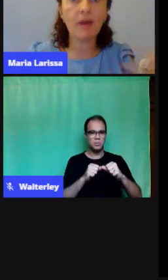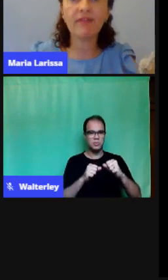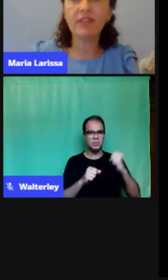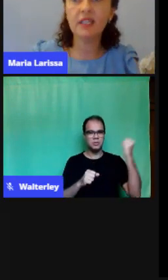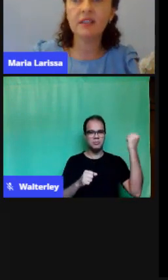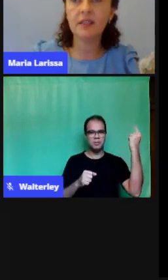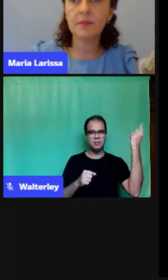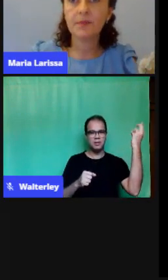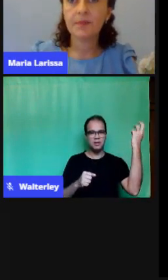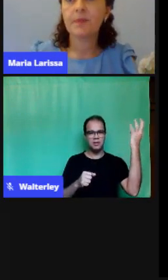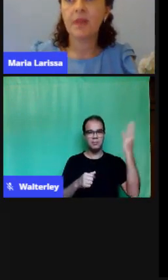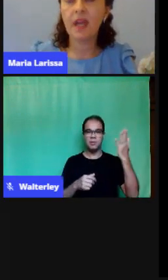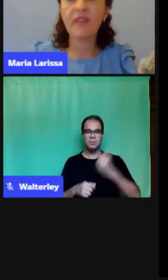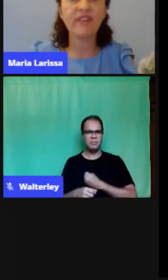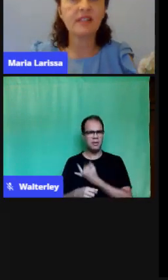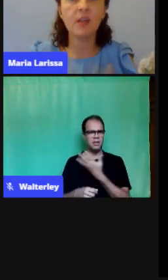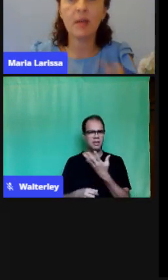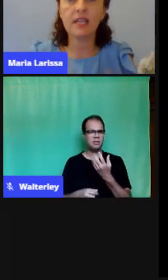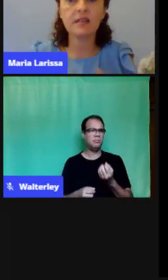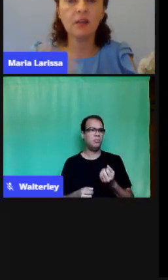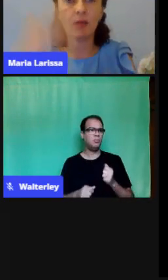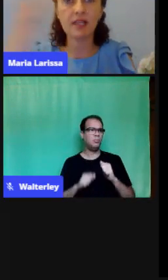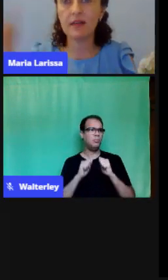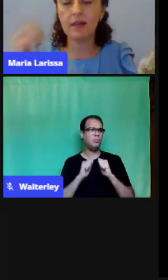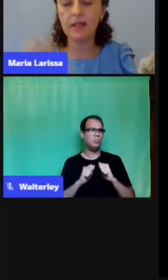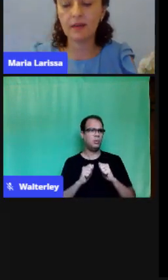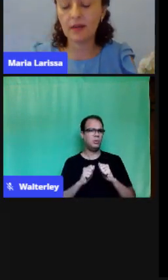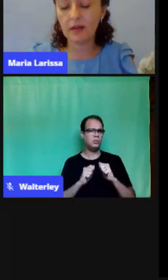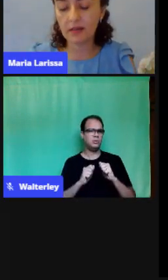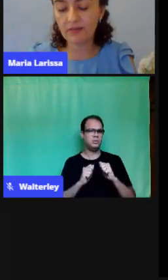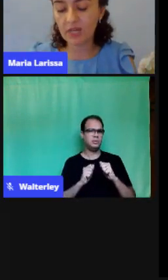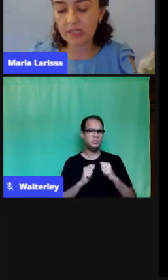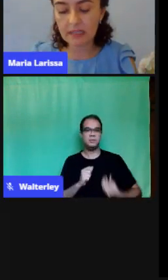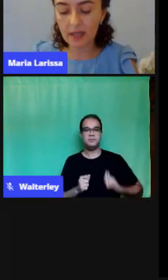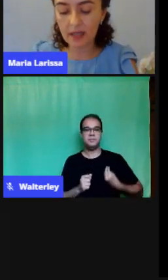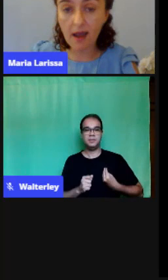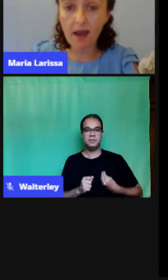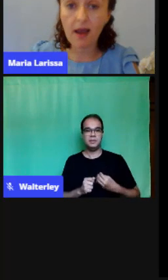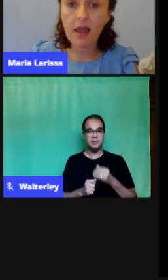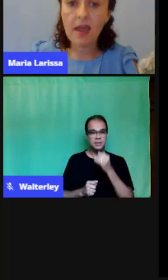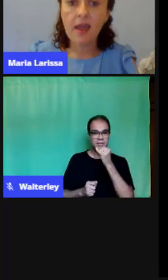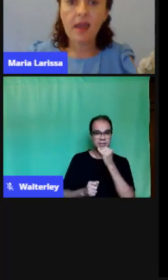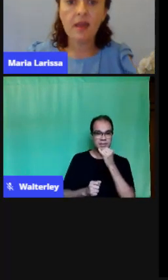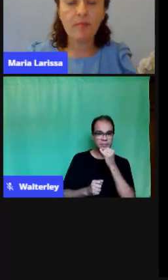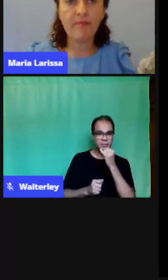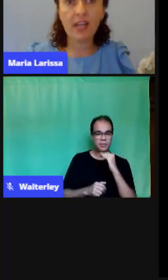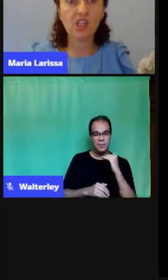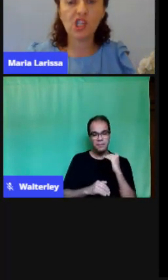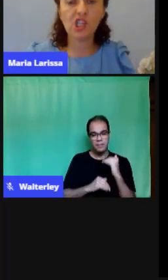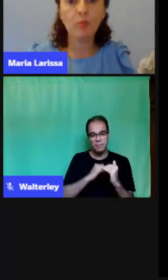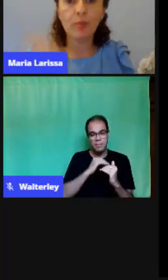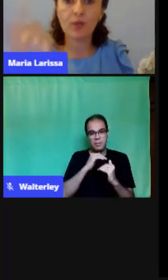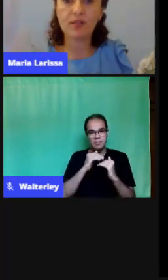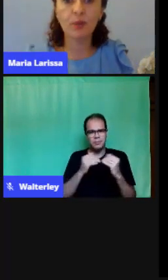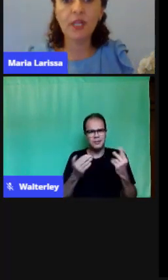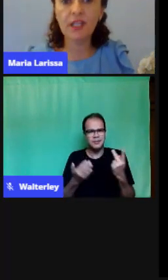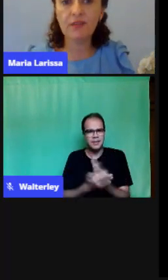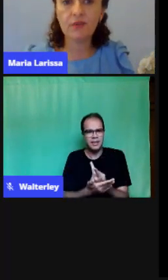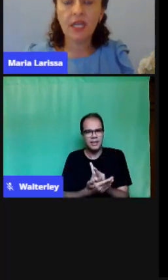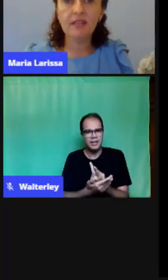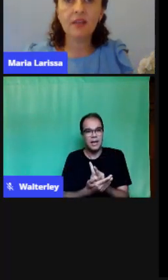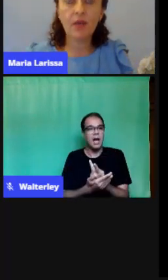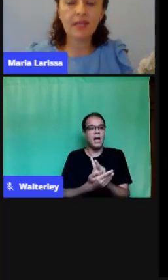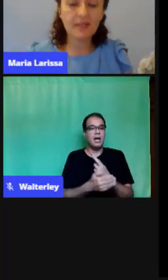pode ganhar uma vida, né, refazer uma questão mais lá na frente se ele errar, ele vai atingir um